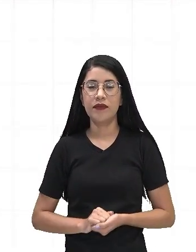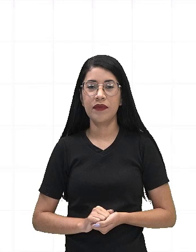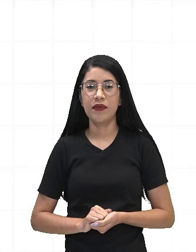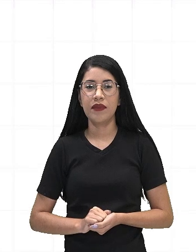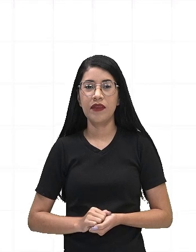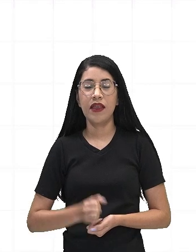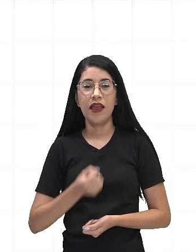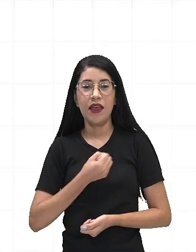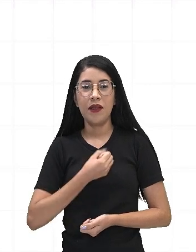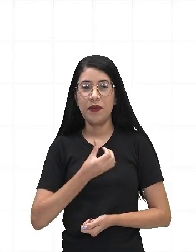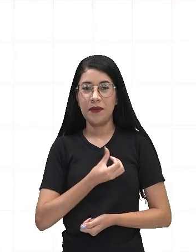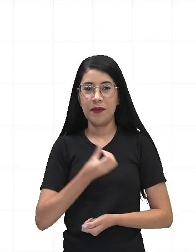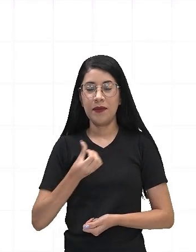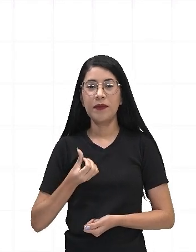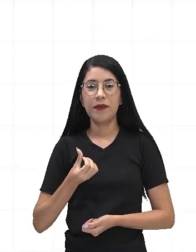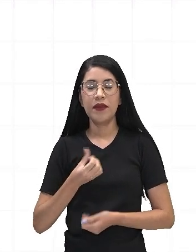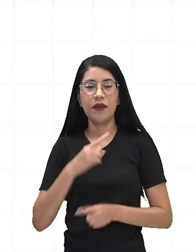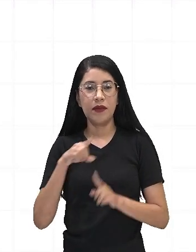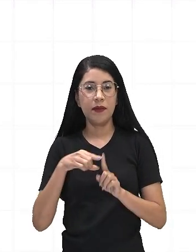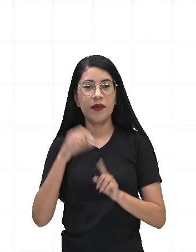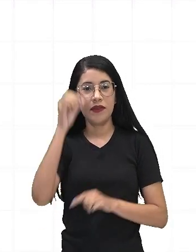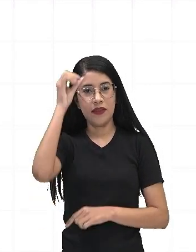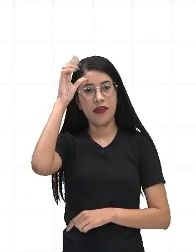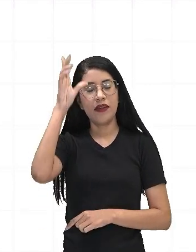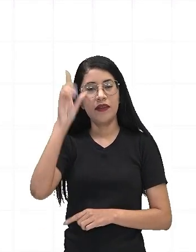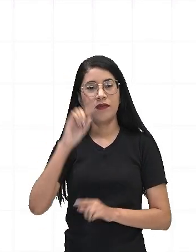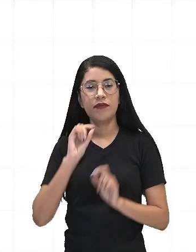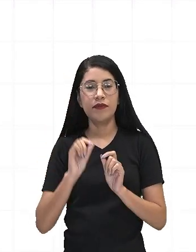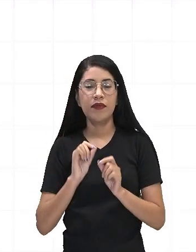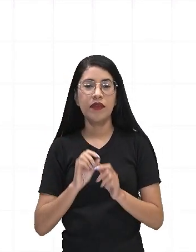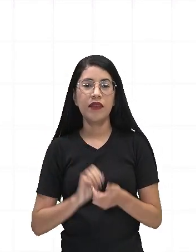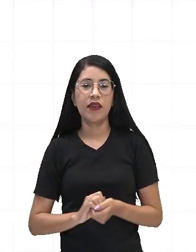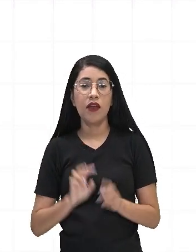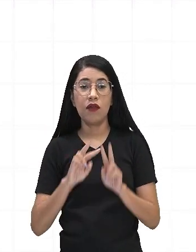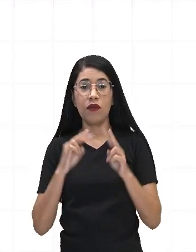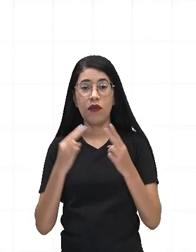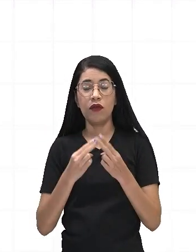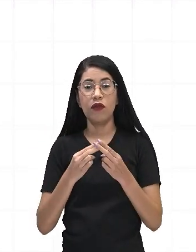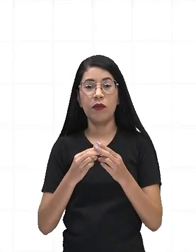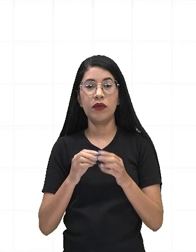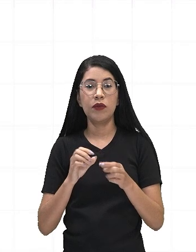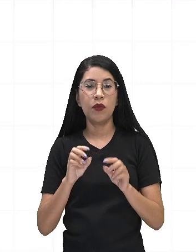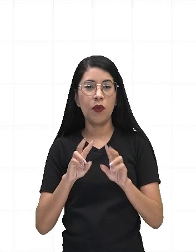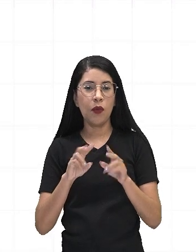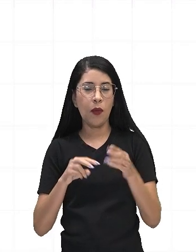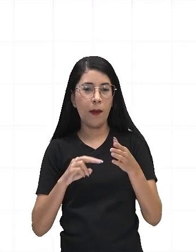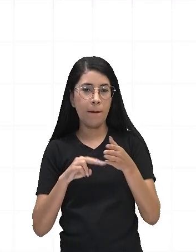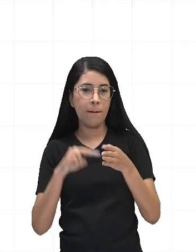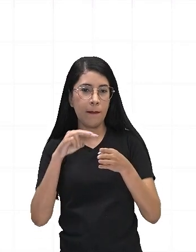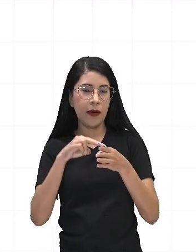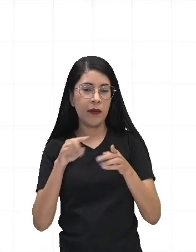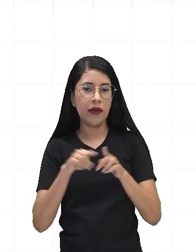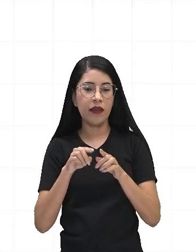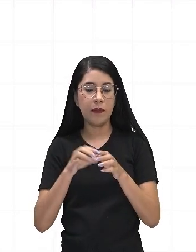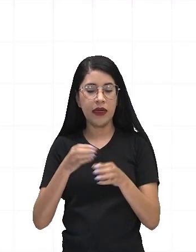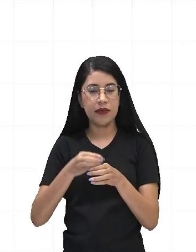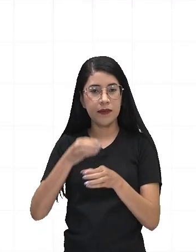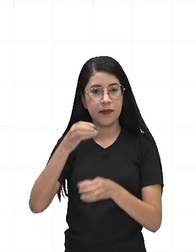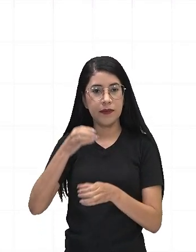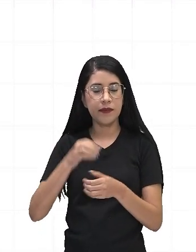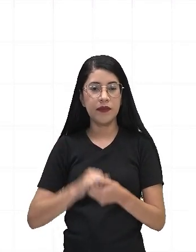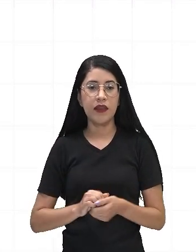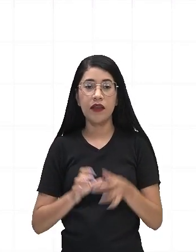Aula 66, objeto de conhecimento, volume de prismas e cilindros,